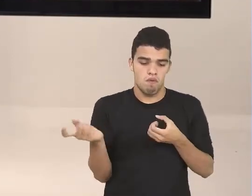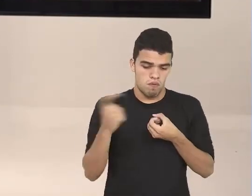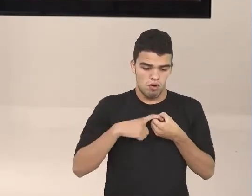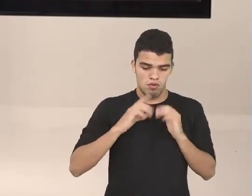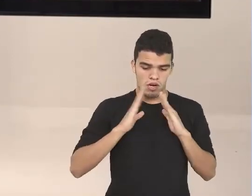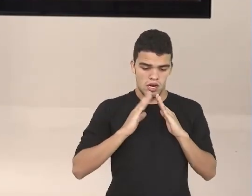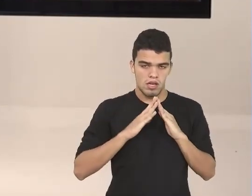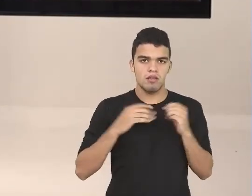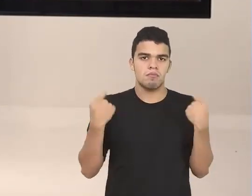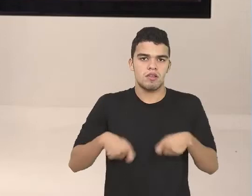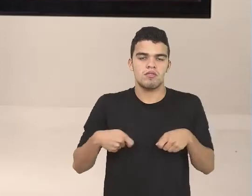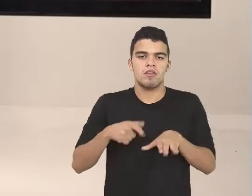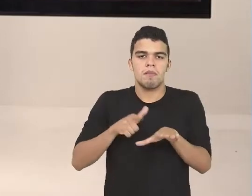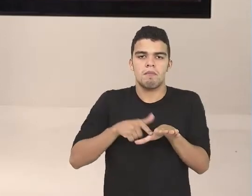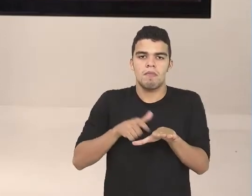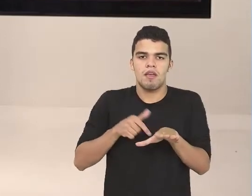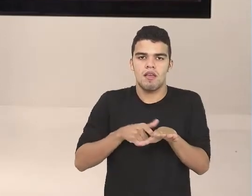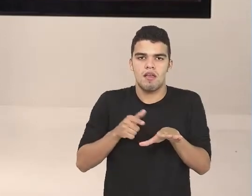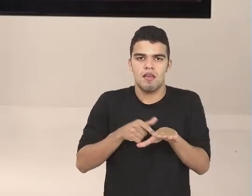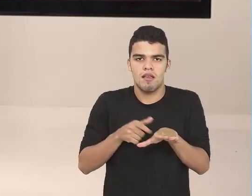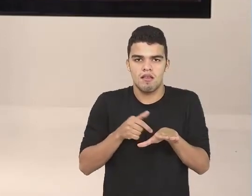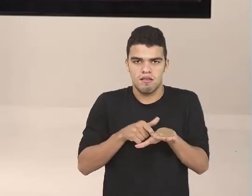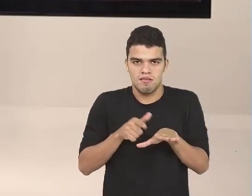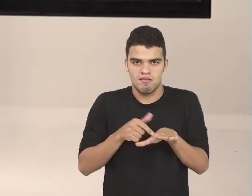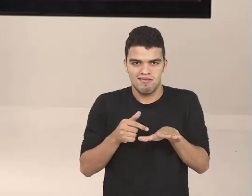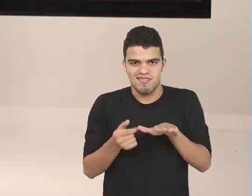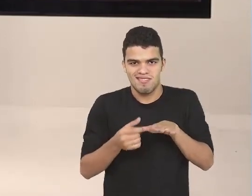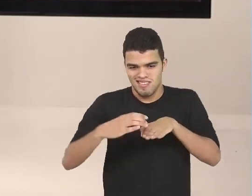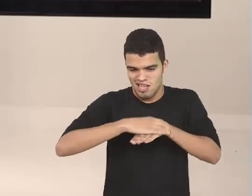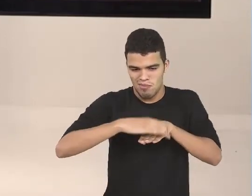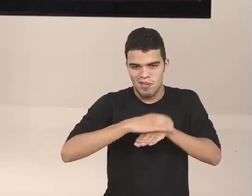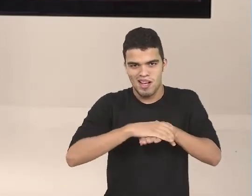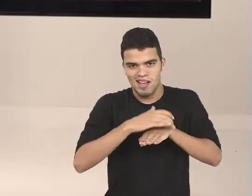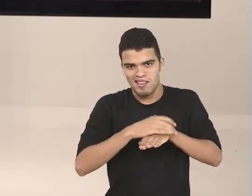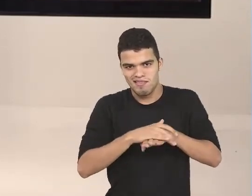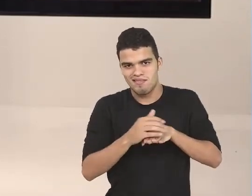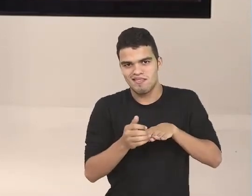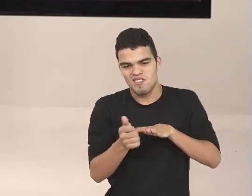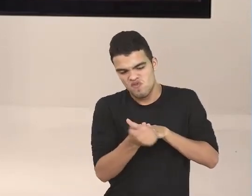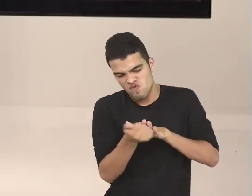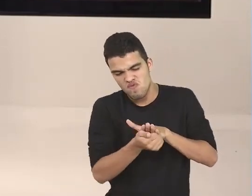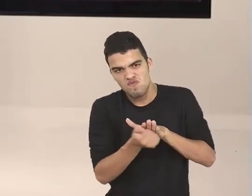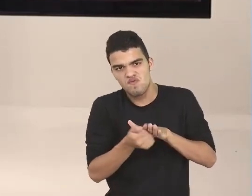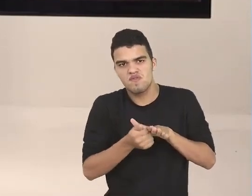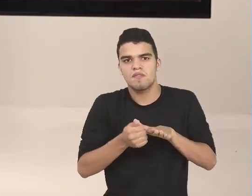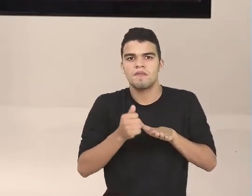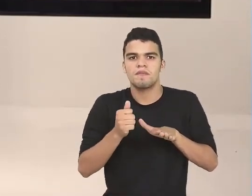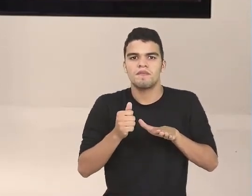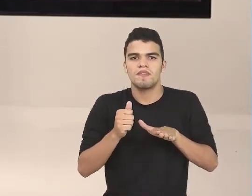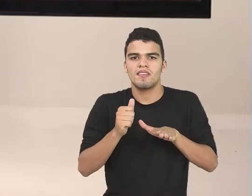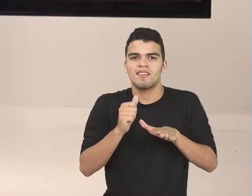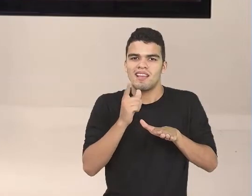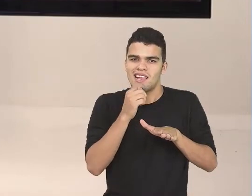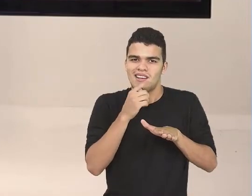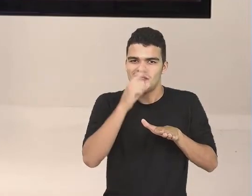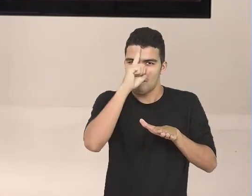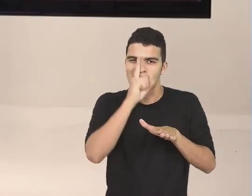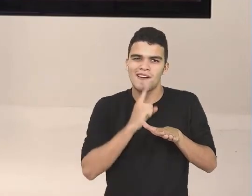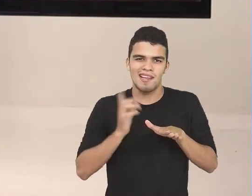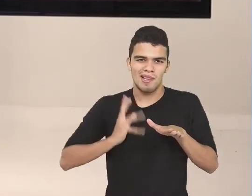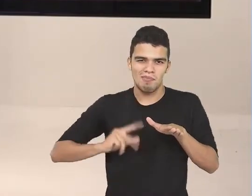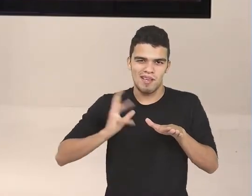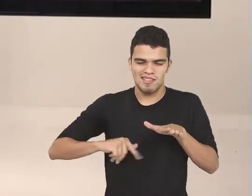pé, a sola do sapato, a gente utiliza a água sanitária para passar na maçaneta quando a gente entra em